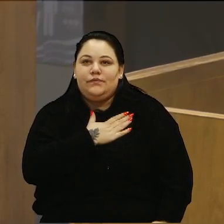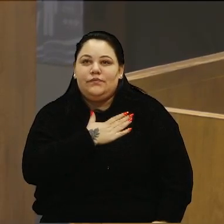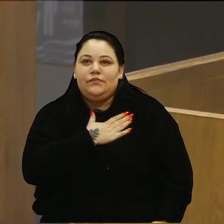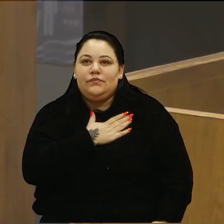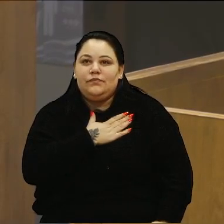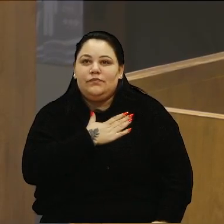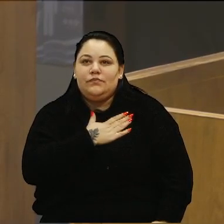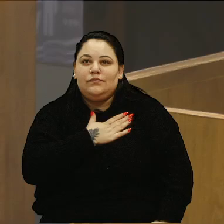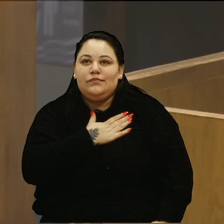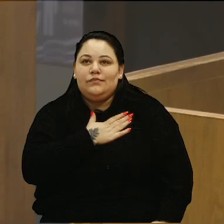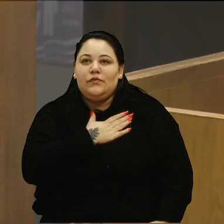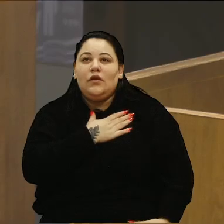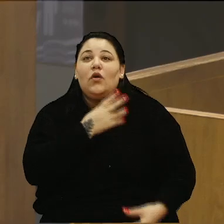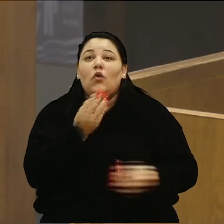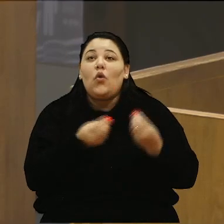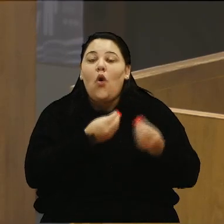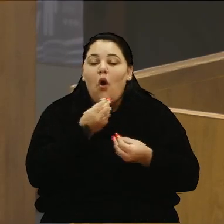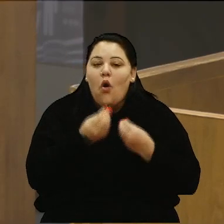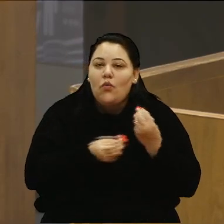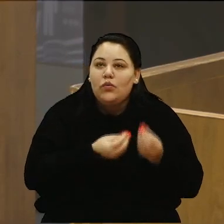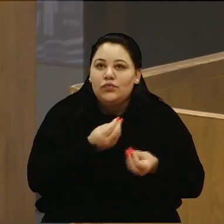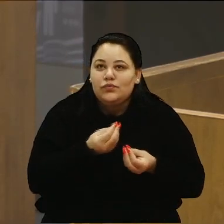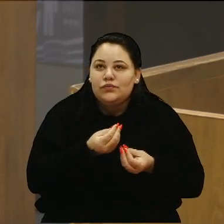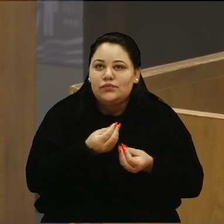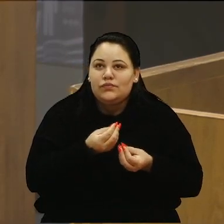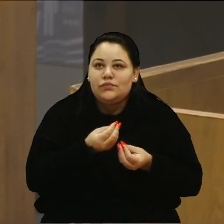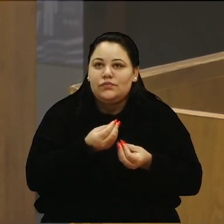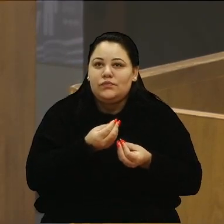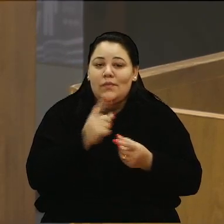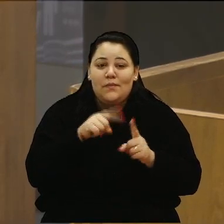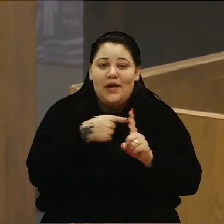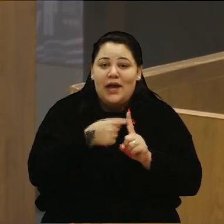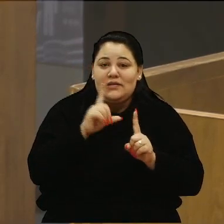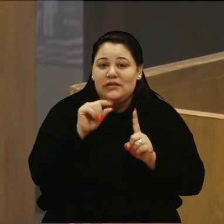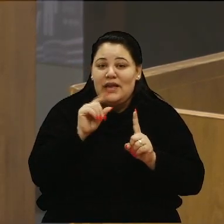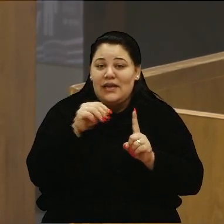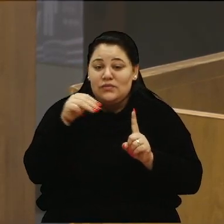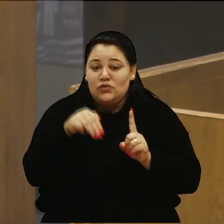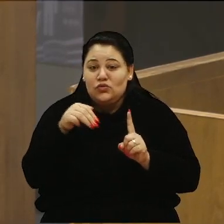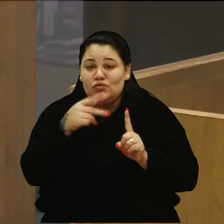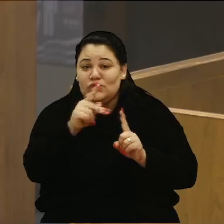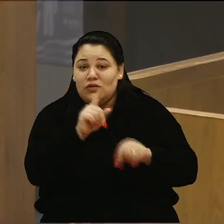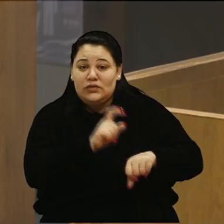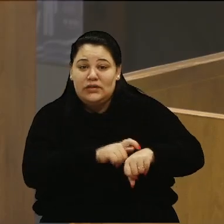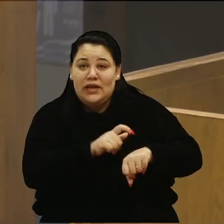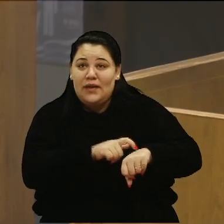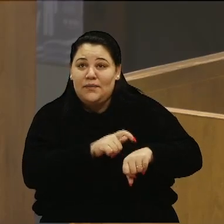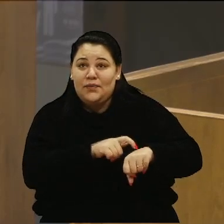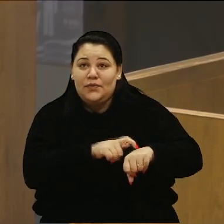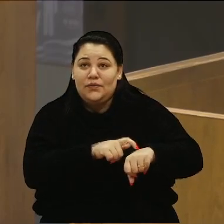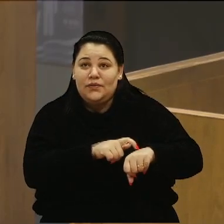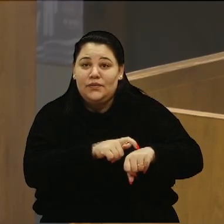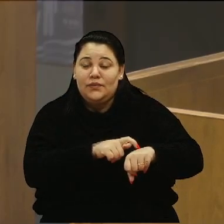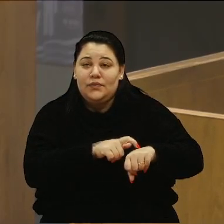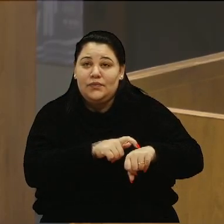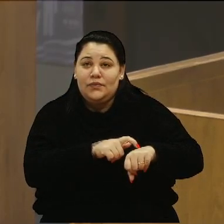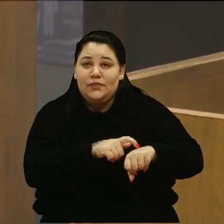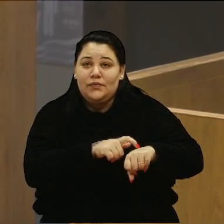Onde já se viu você andar, custar mais de 10 minutos o seu tempo para andar 300